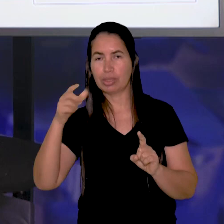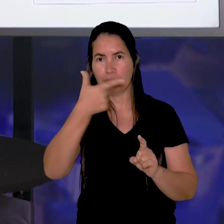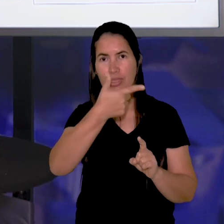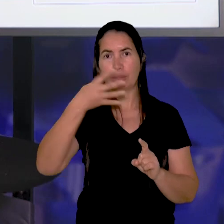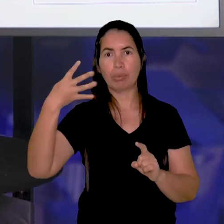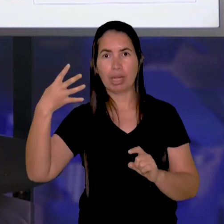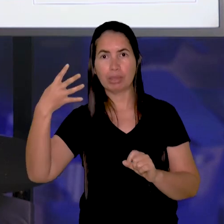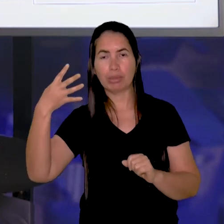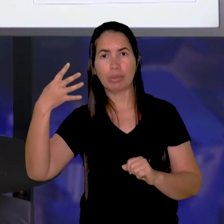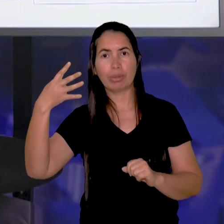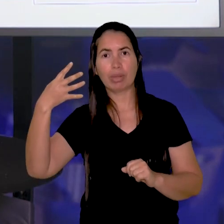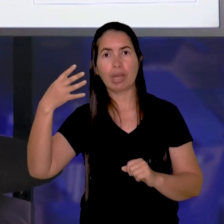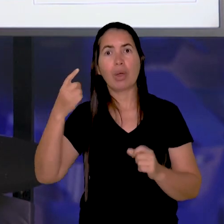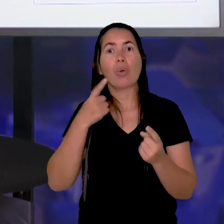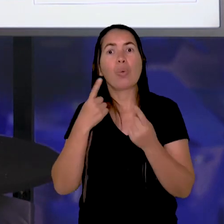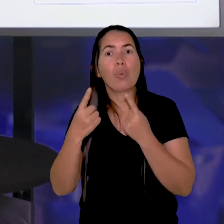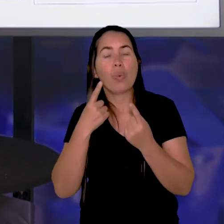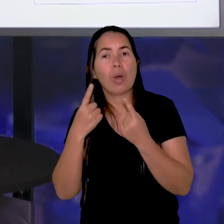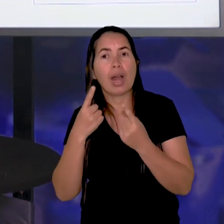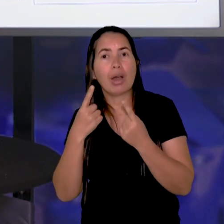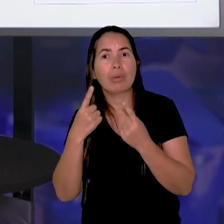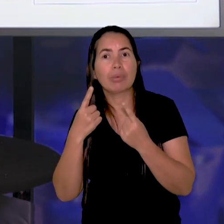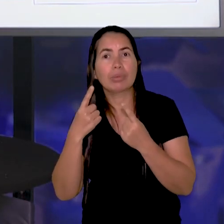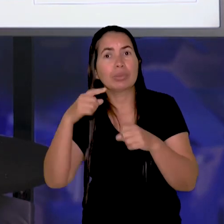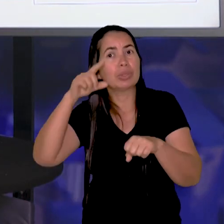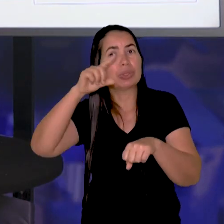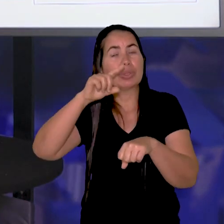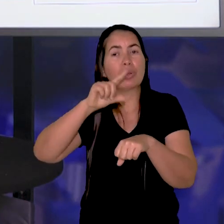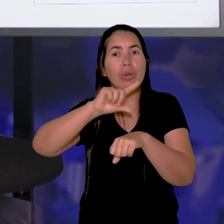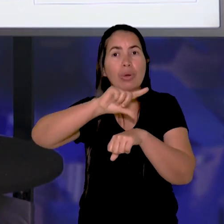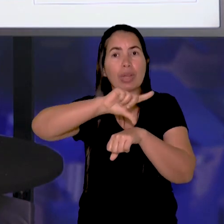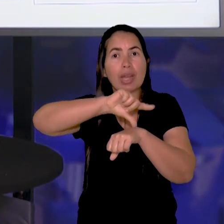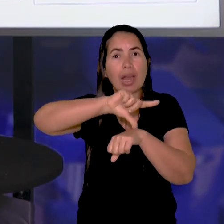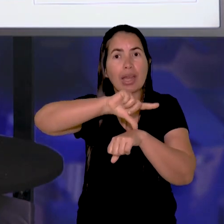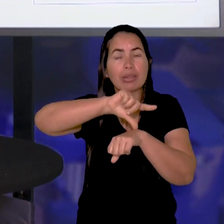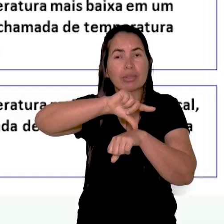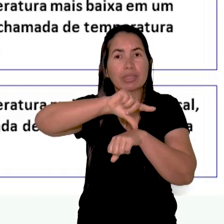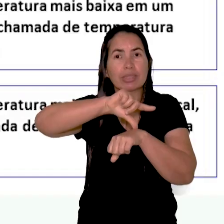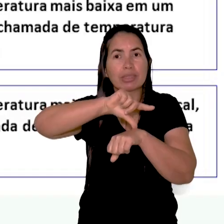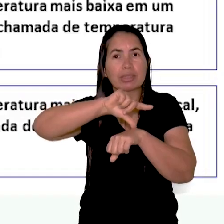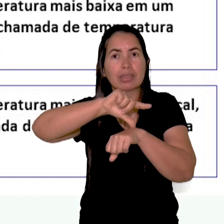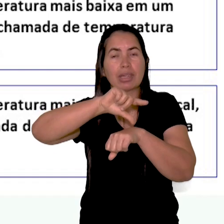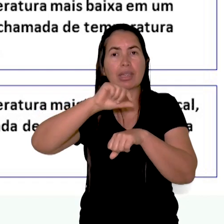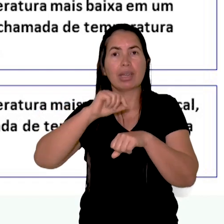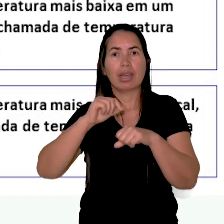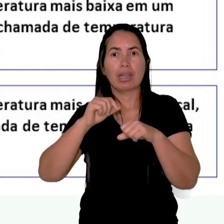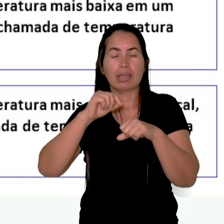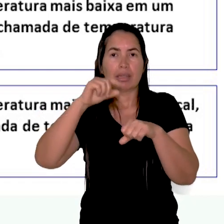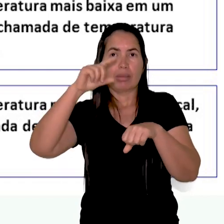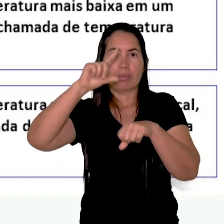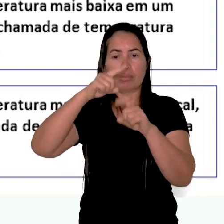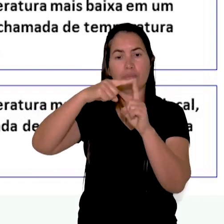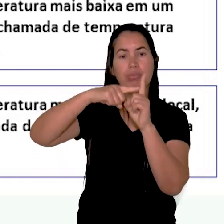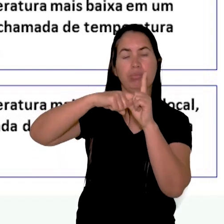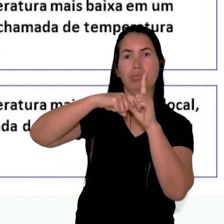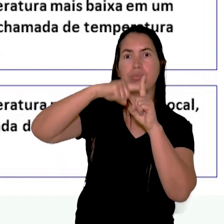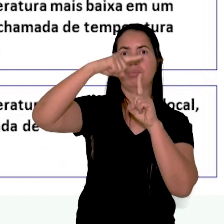24. E qual foram os horários que a temperatura